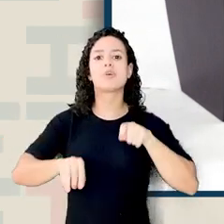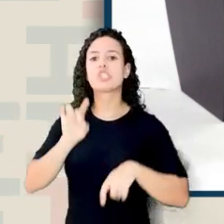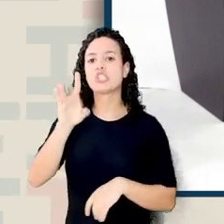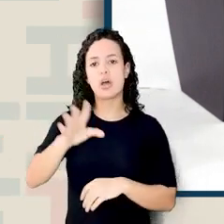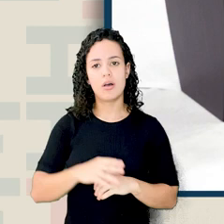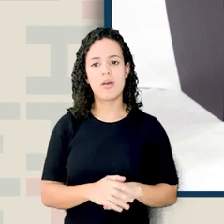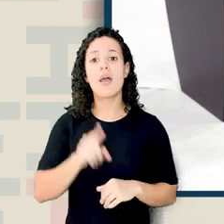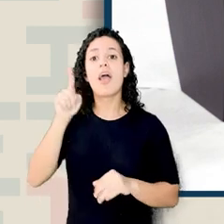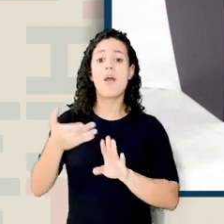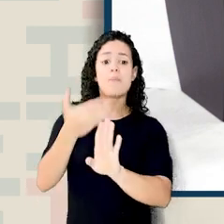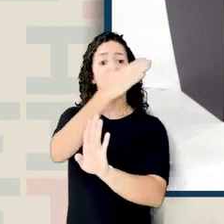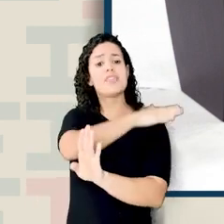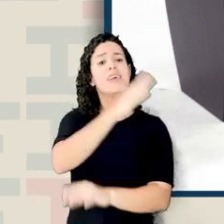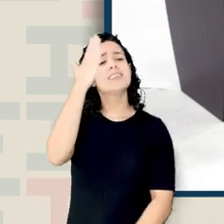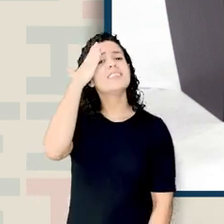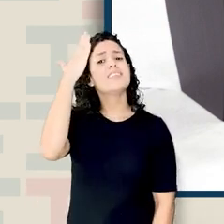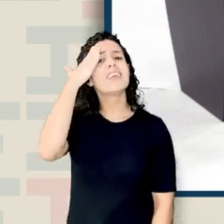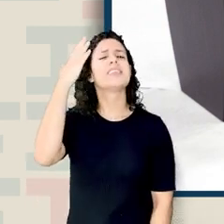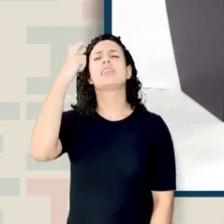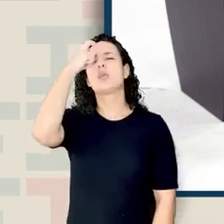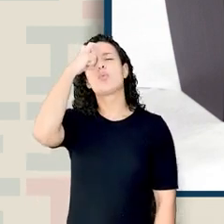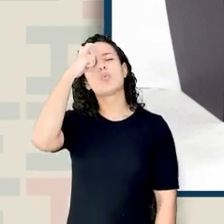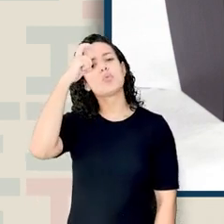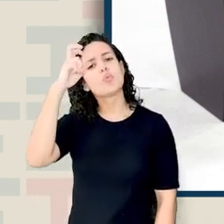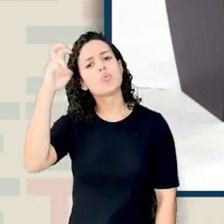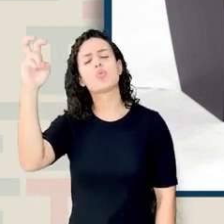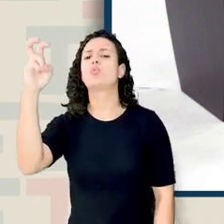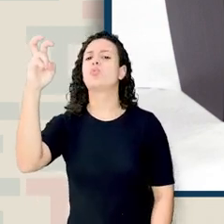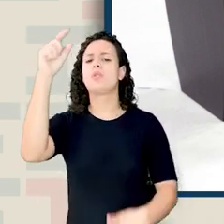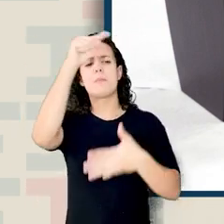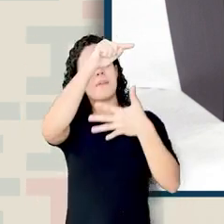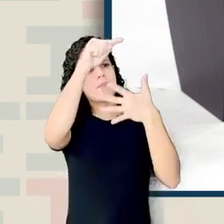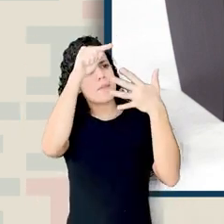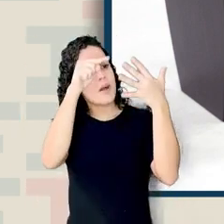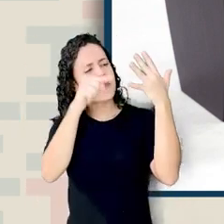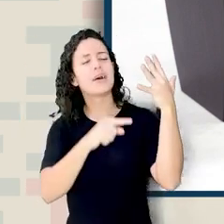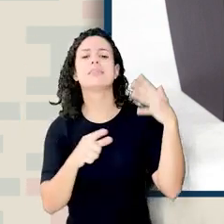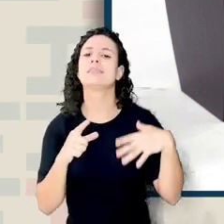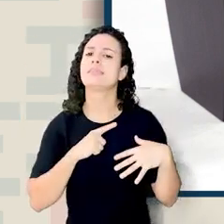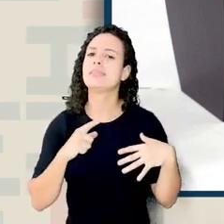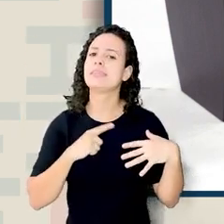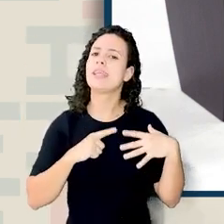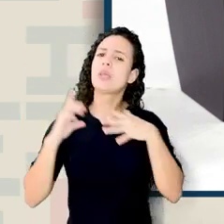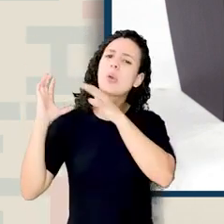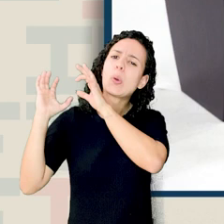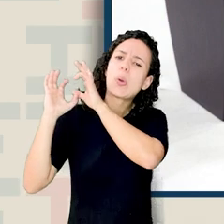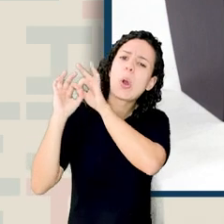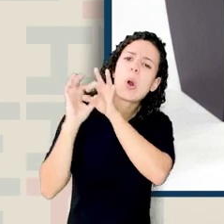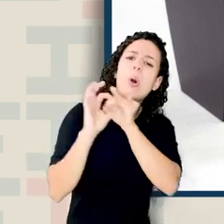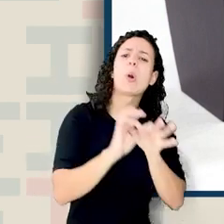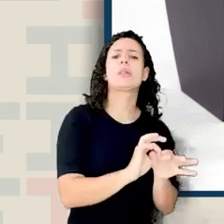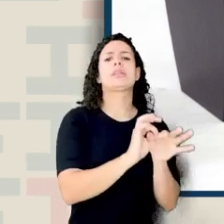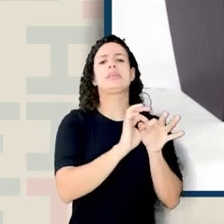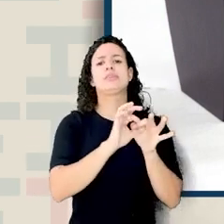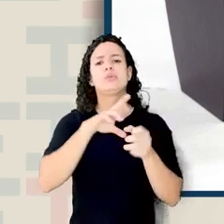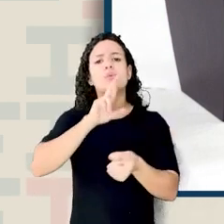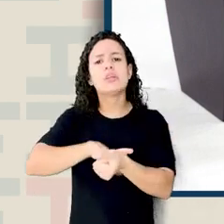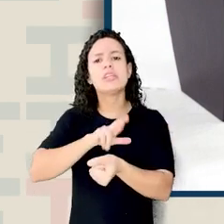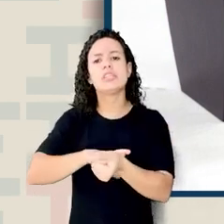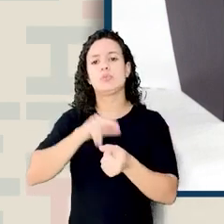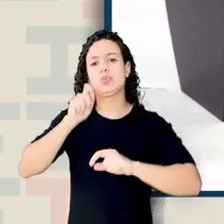é entender que toda essa dinâmica cultural, ela forma essa gramática rítmica dos nossos